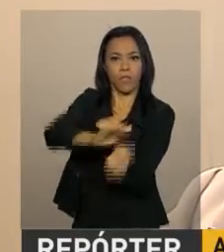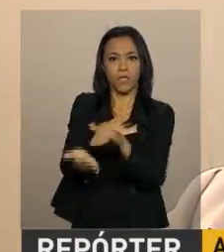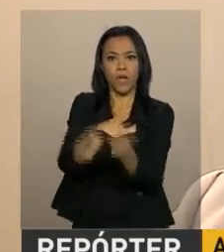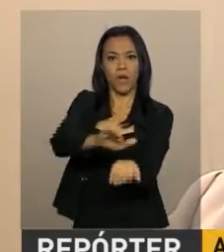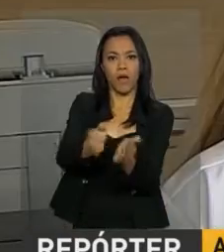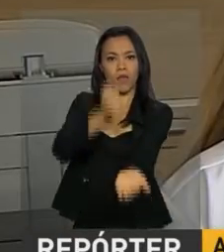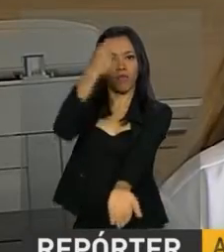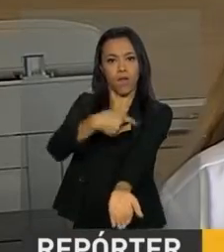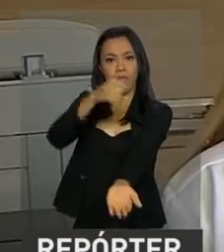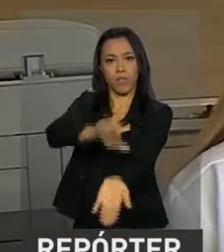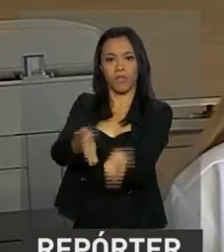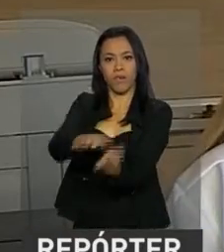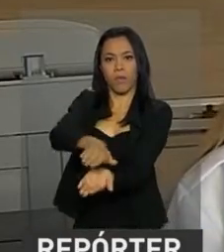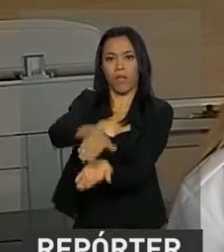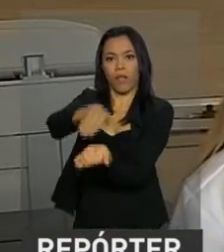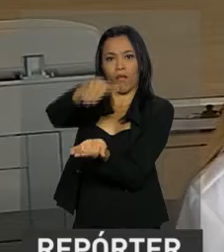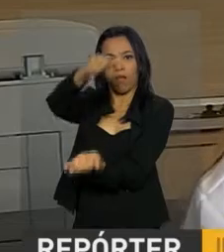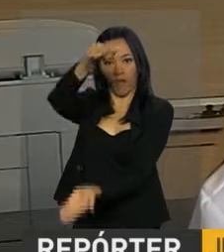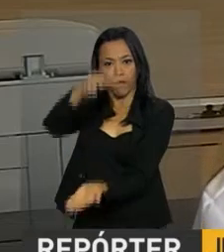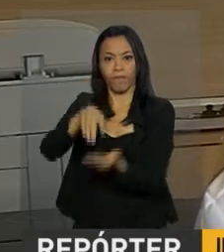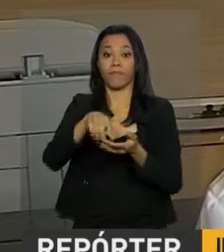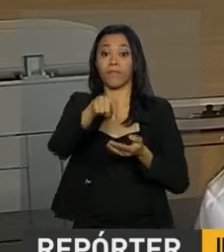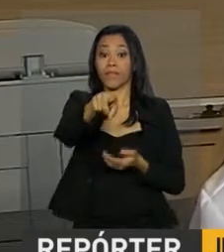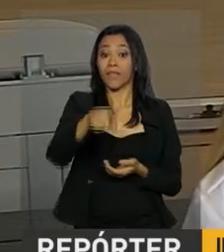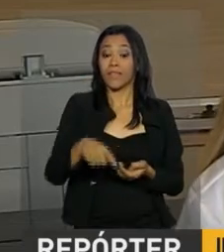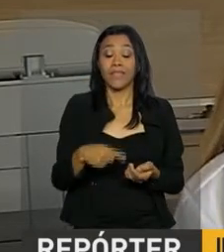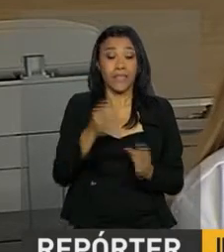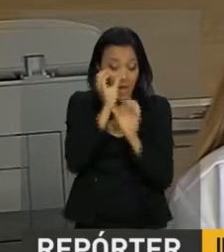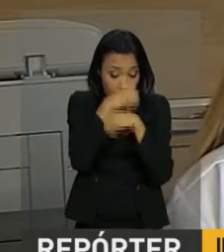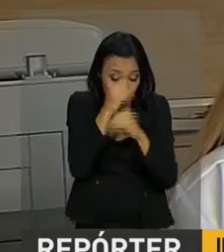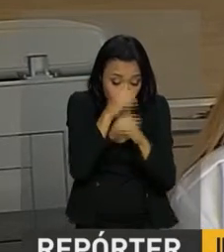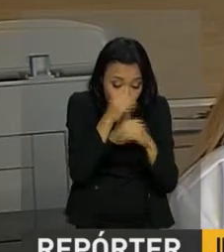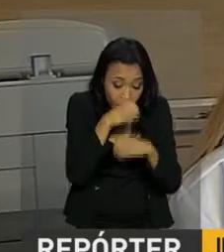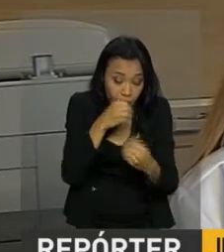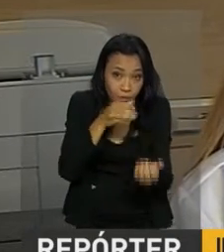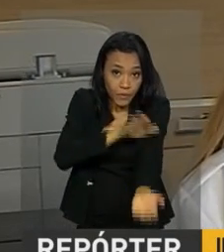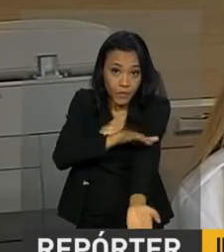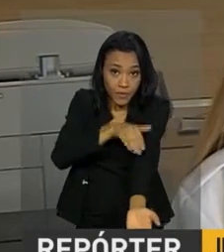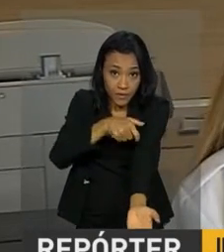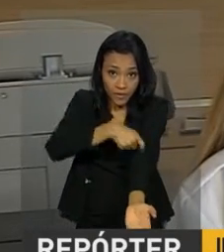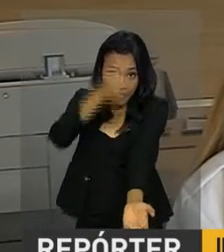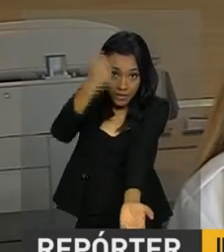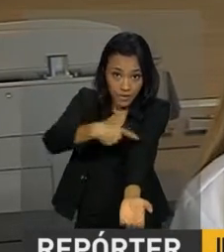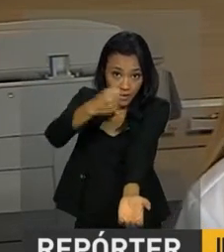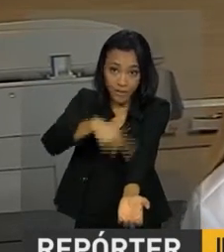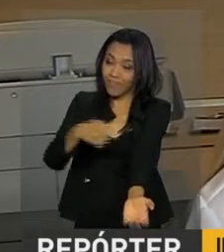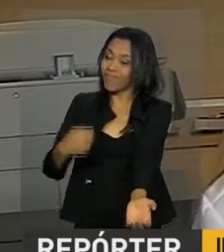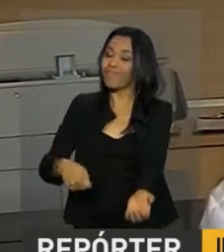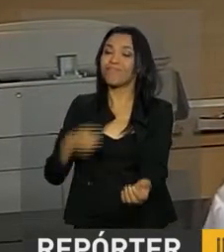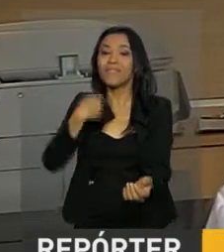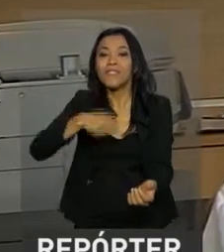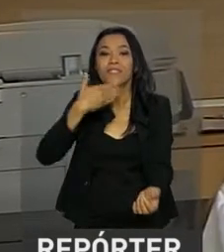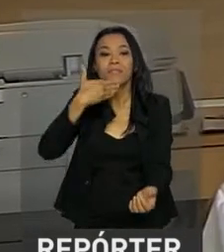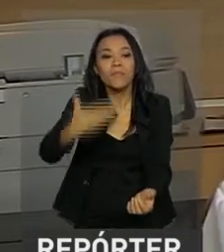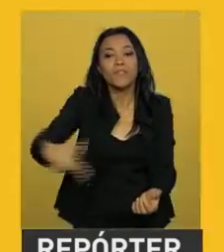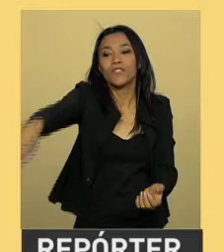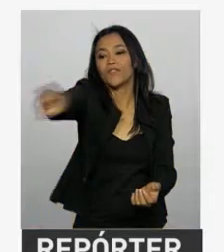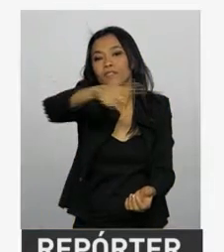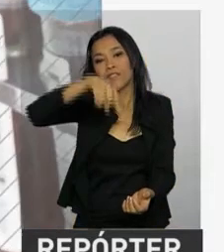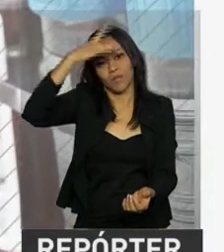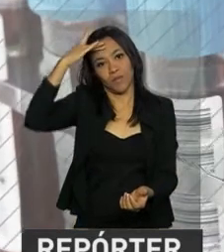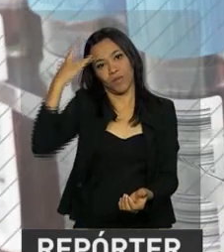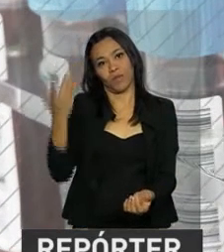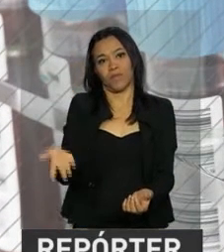aí que precisar. Infelizmente, o sangue não é produzido em laboratório. A gente depende da doação voluntária do sangue.